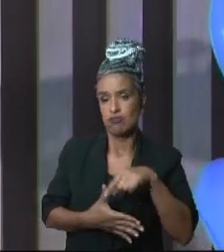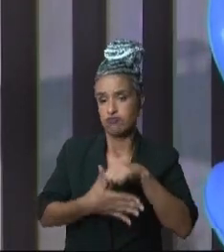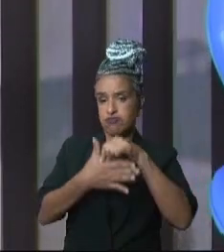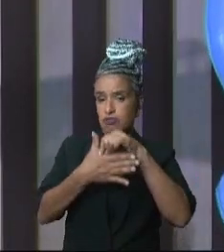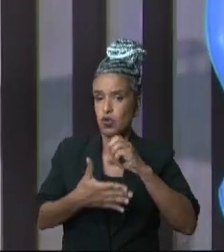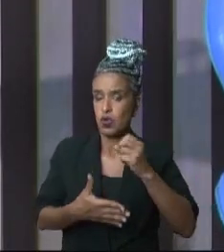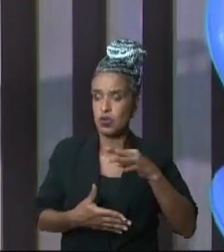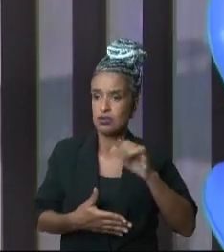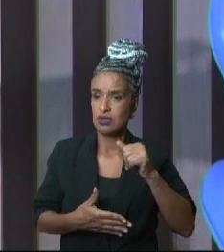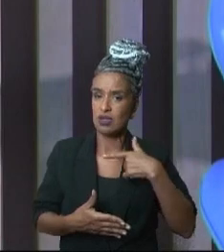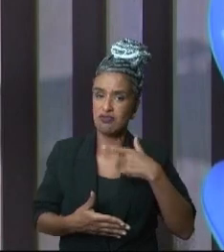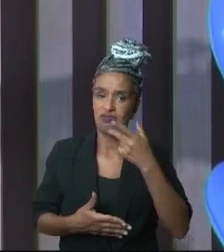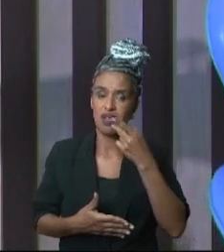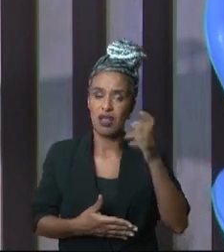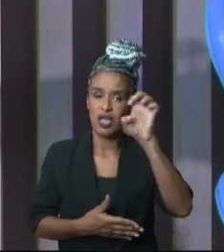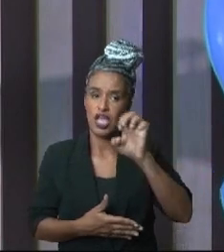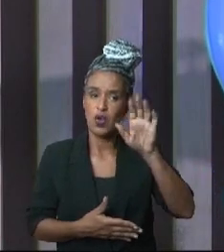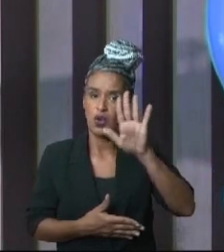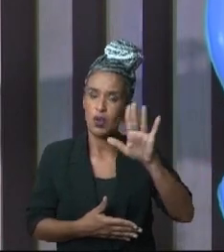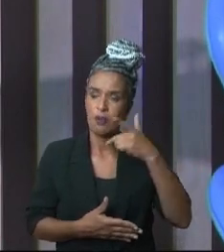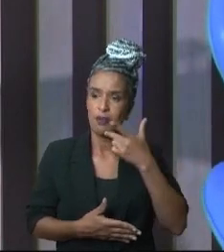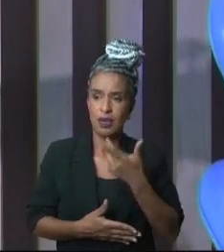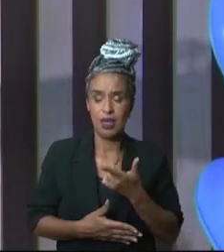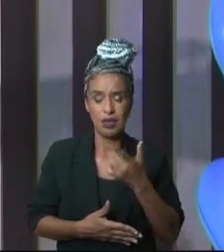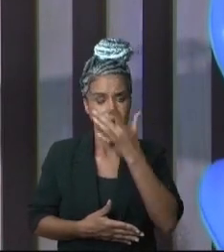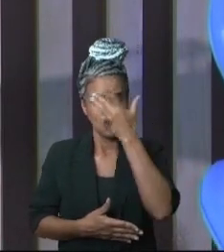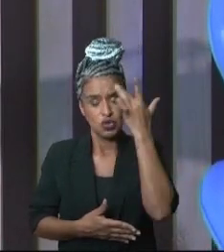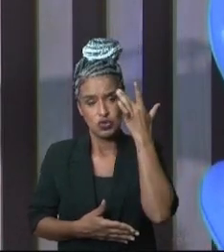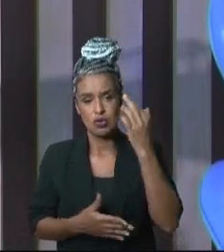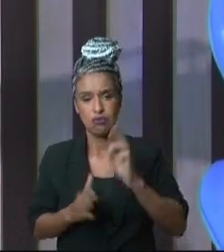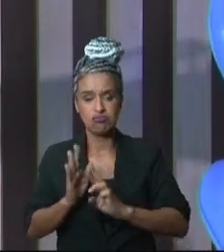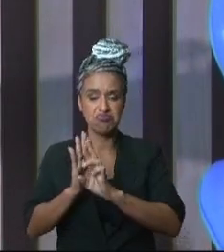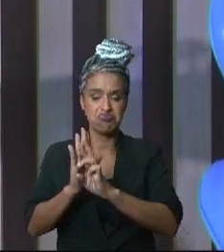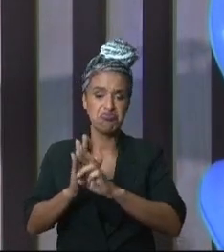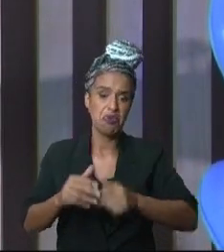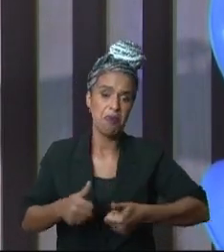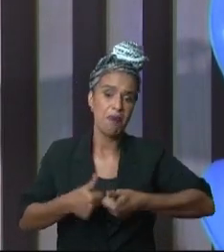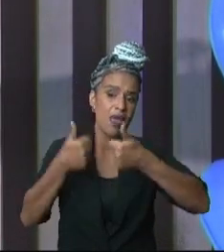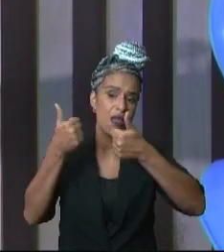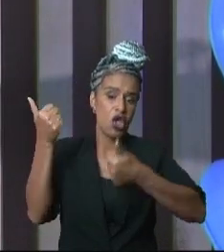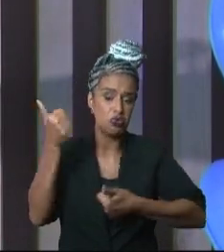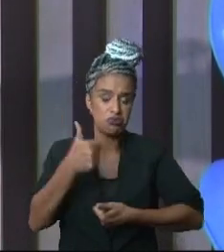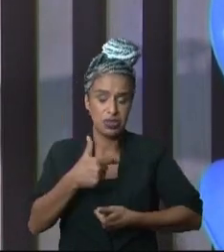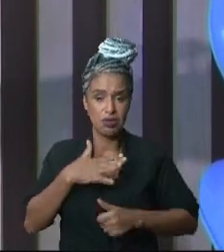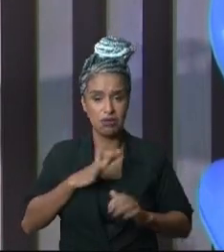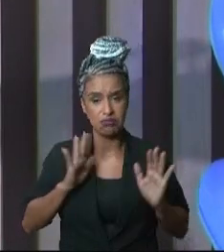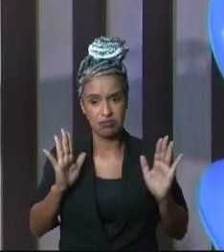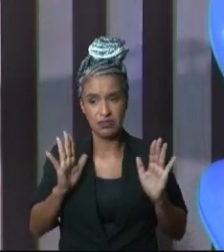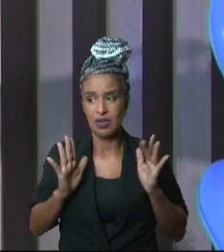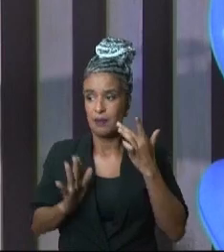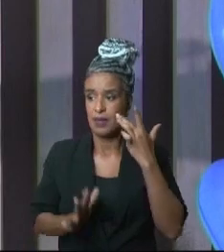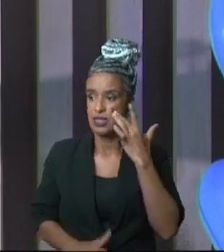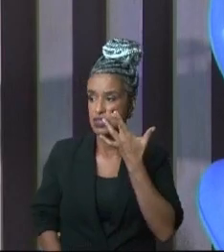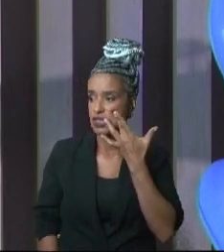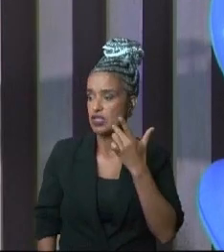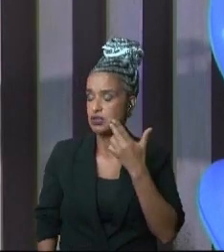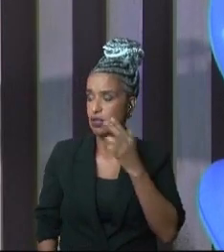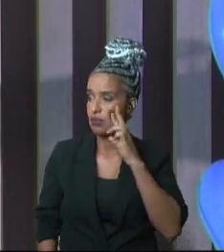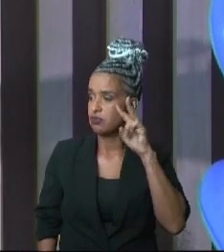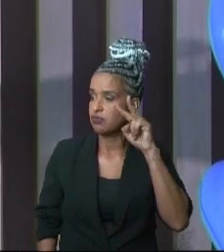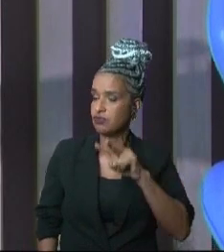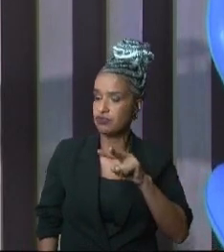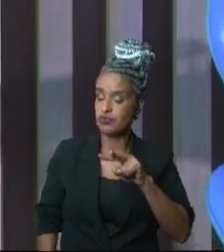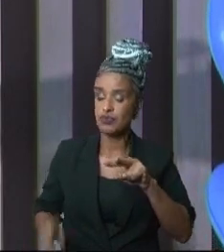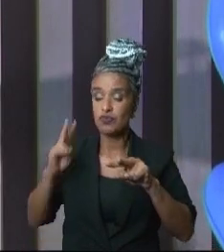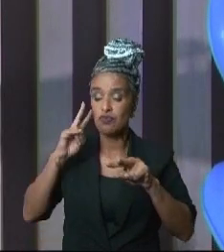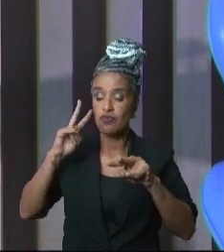Europeia, porque realmente estamos representantes aqui que falam muito melhor do que eu sobre isso, mas acho que para a OTAN, a chamada é reconhecendo